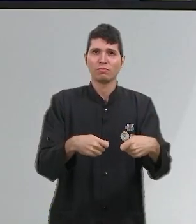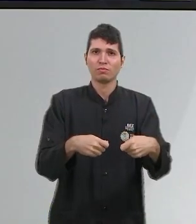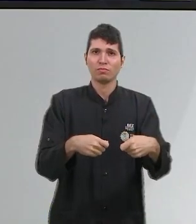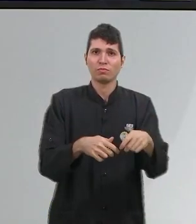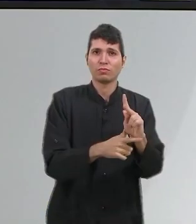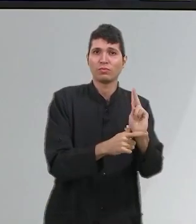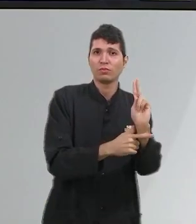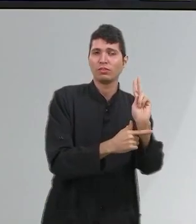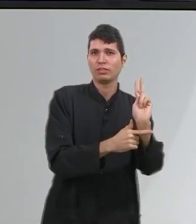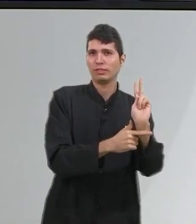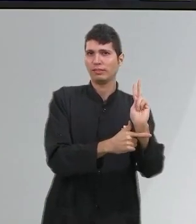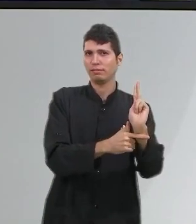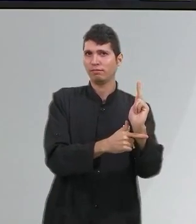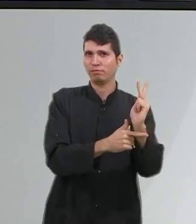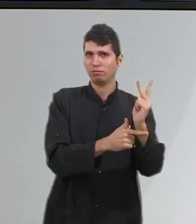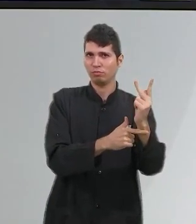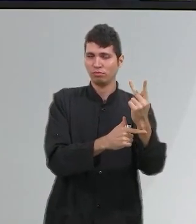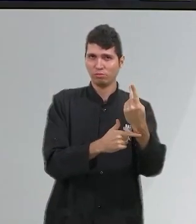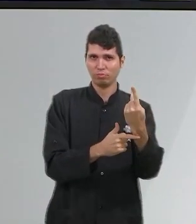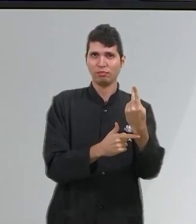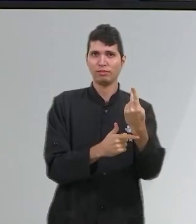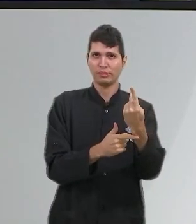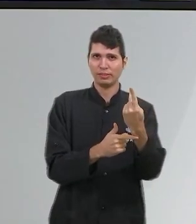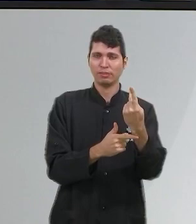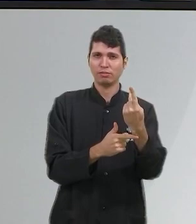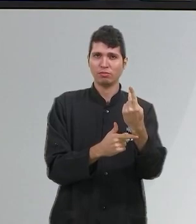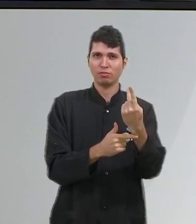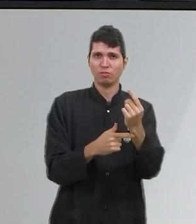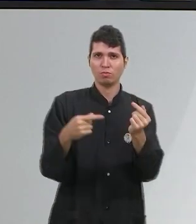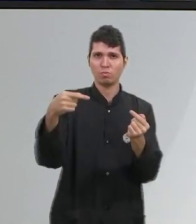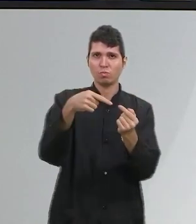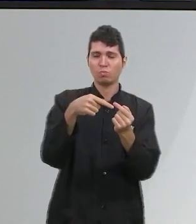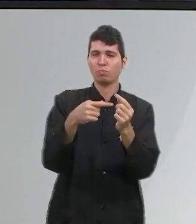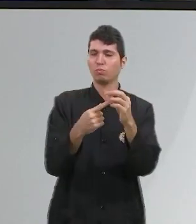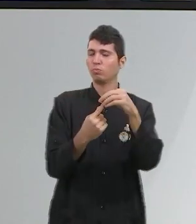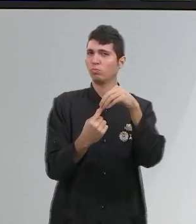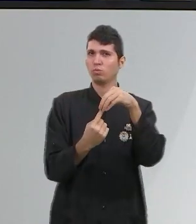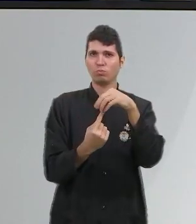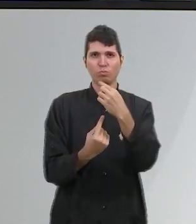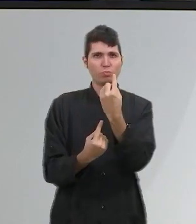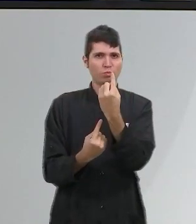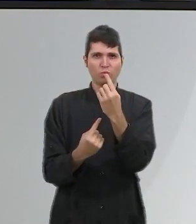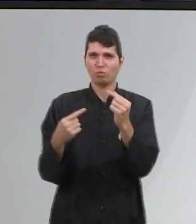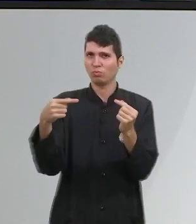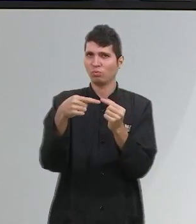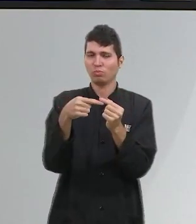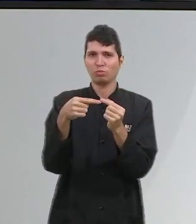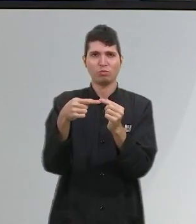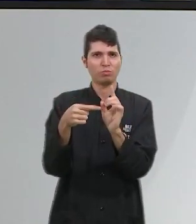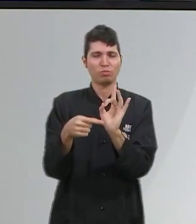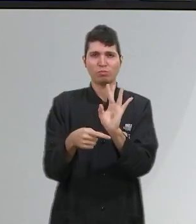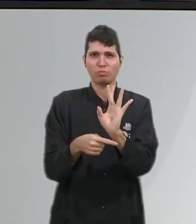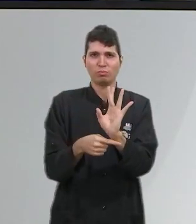o hidrogênio ele sempre vai fazer apenas uma única ligação. Então, por esse motivo que eu coloquei aqui,